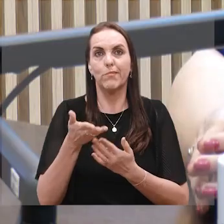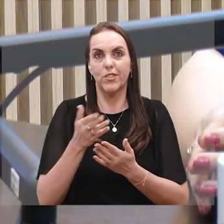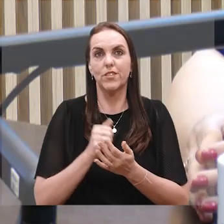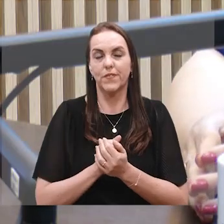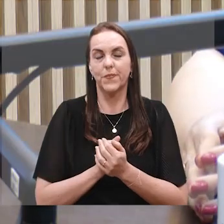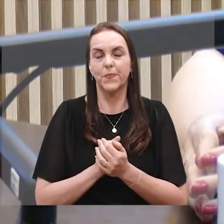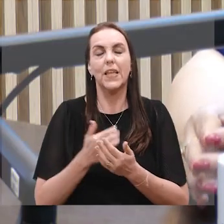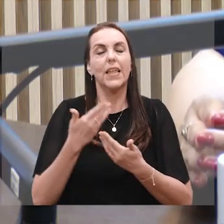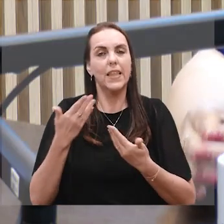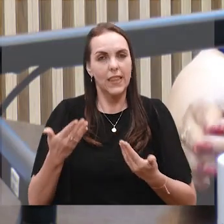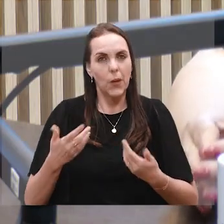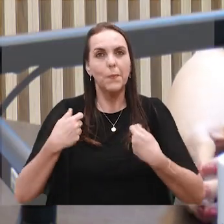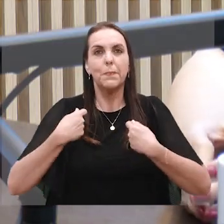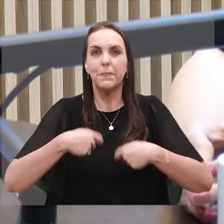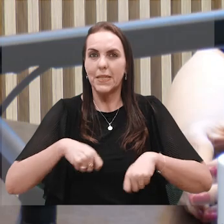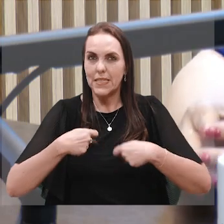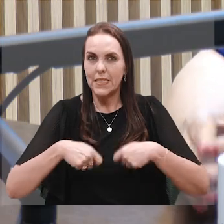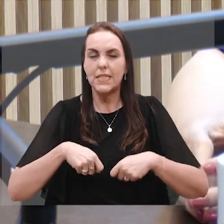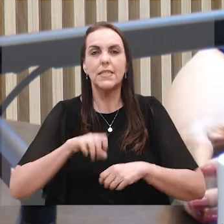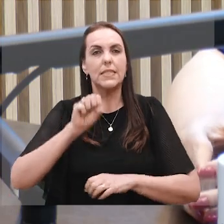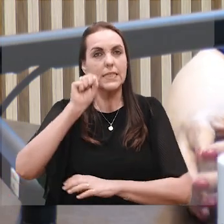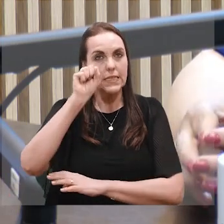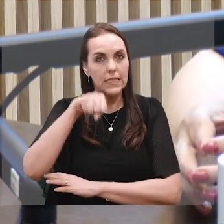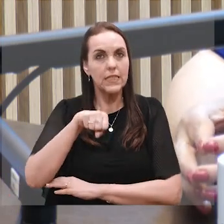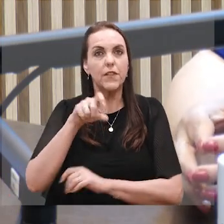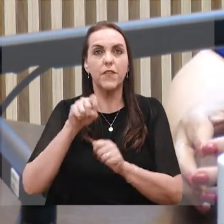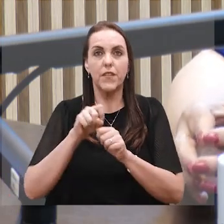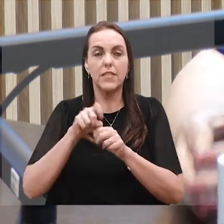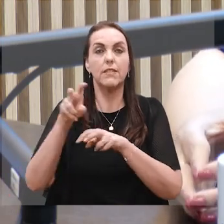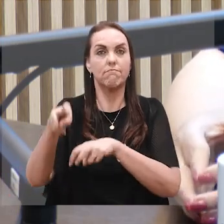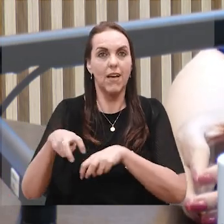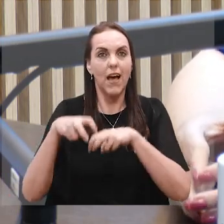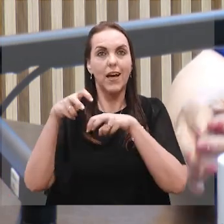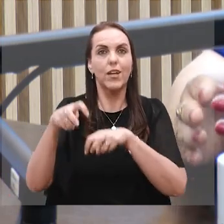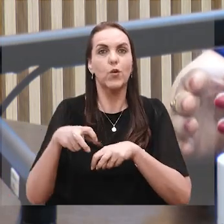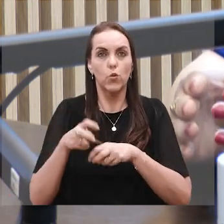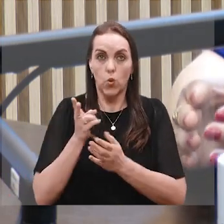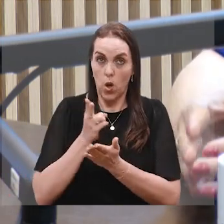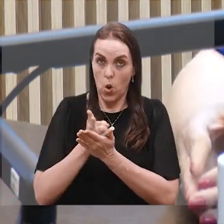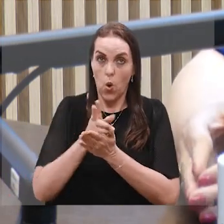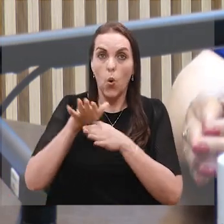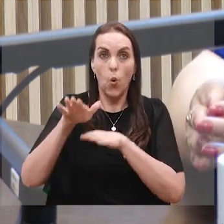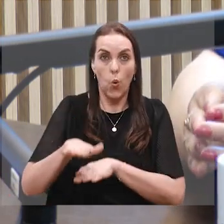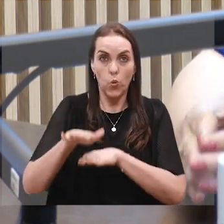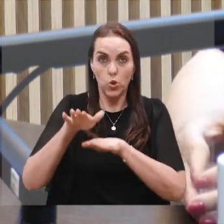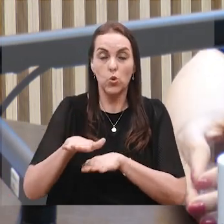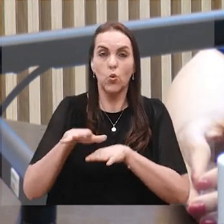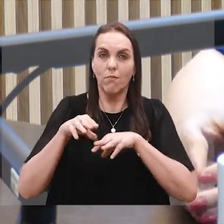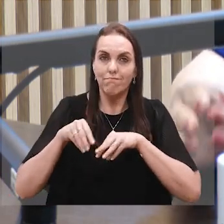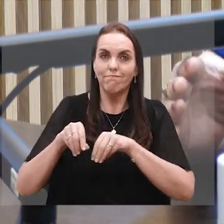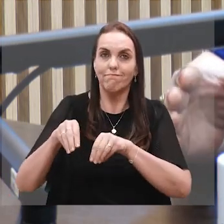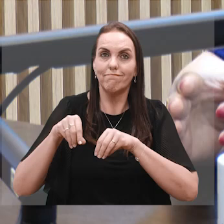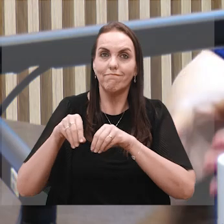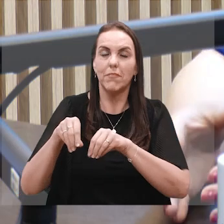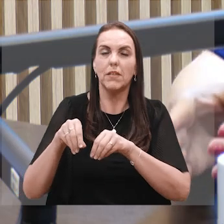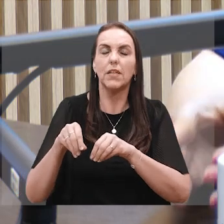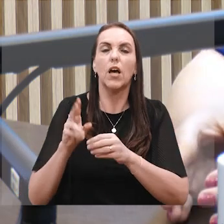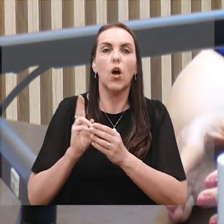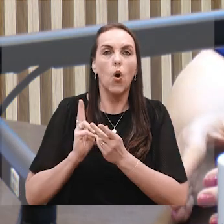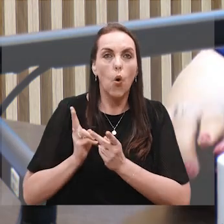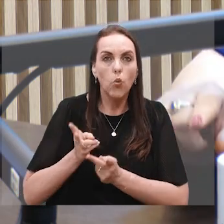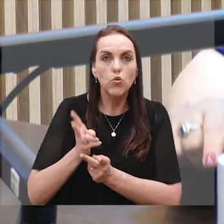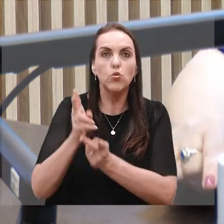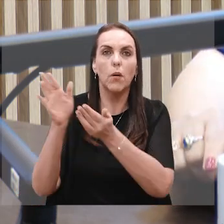Então, eu acredito que a gente precisa, sim, fazer com que a agricultura permaneça na terra, que